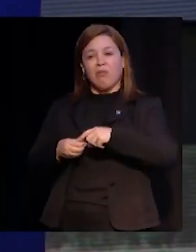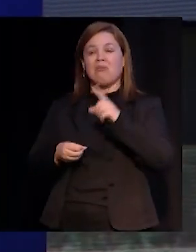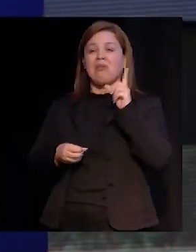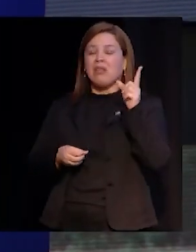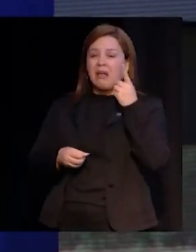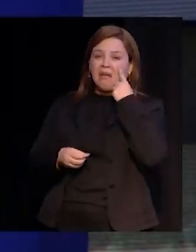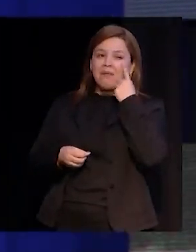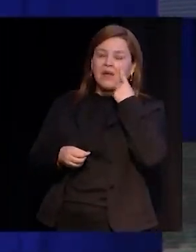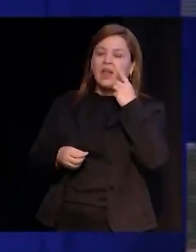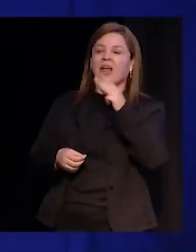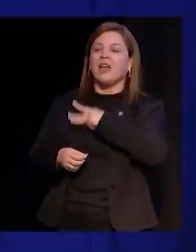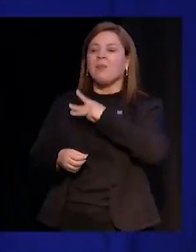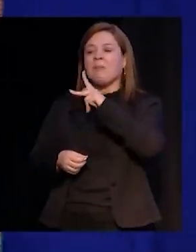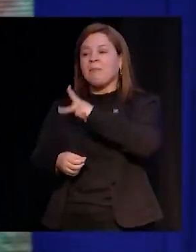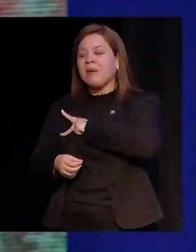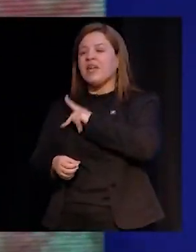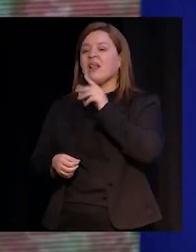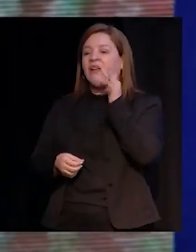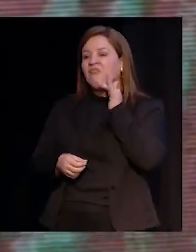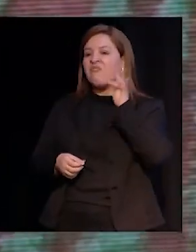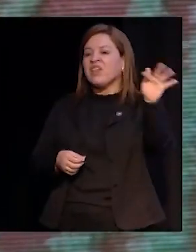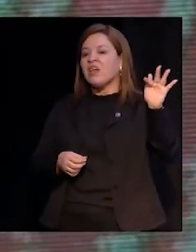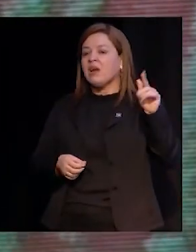vi o Ministério Público Federal